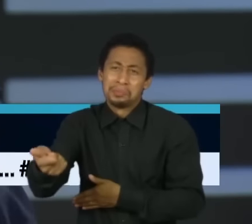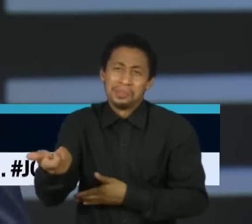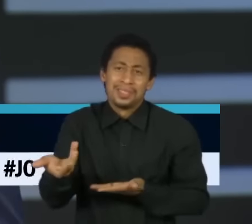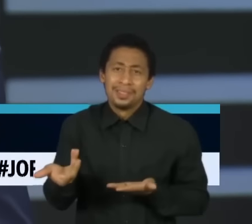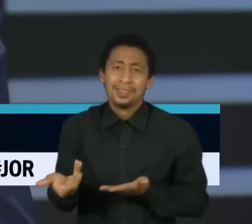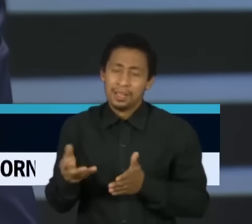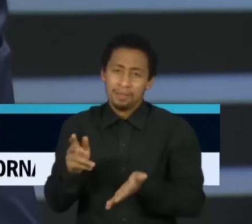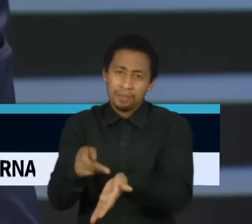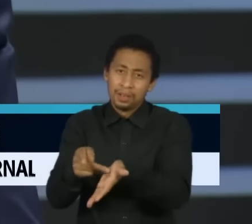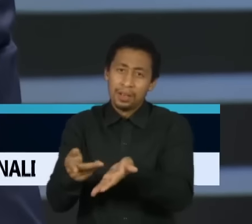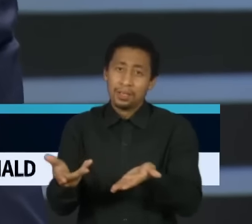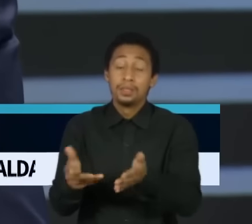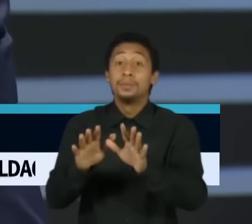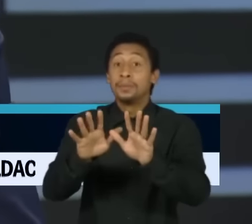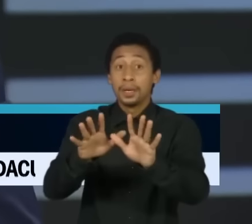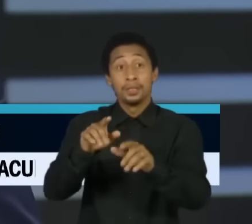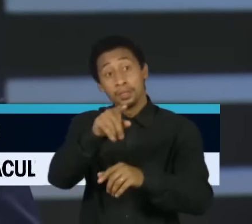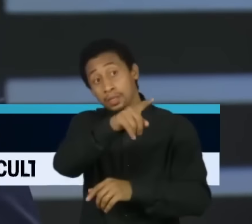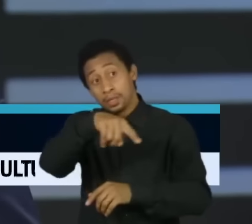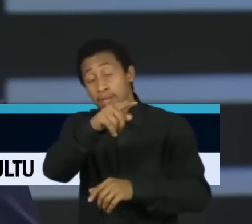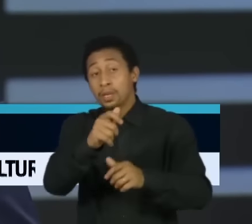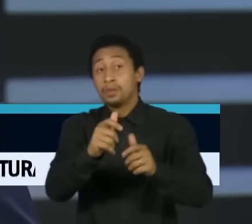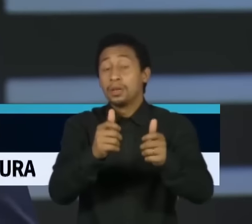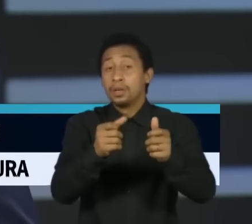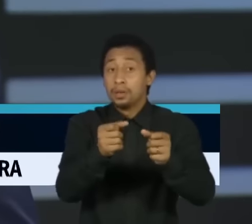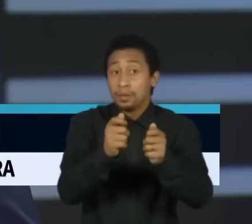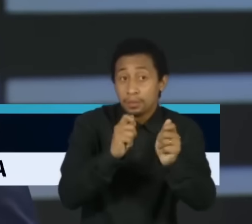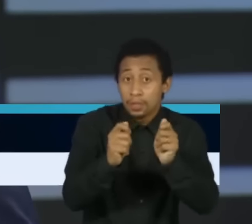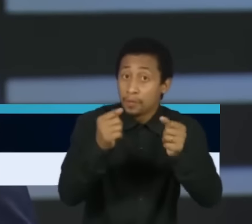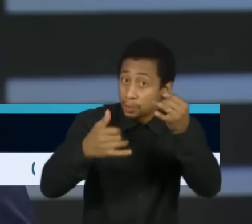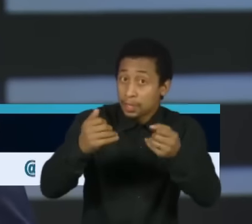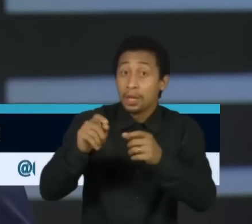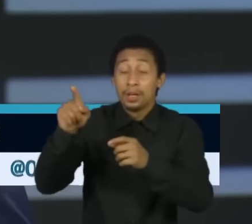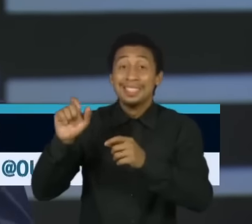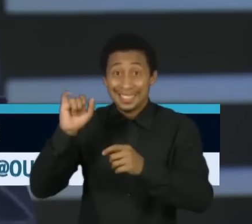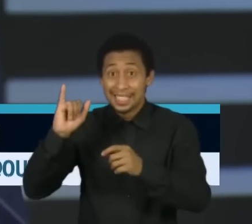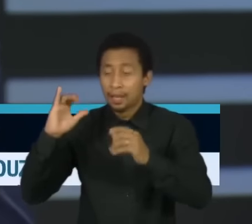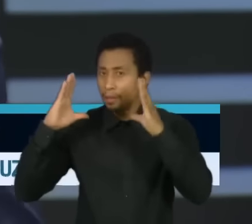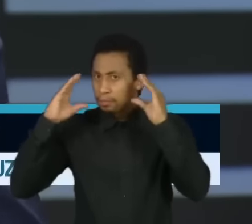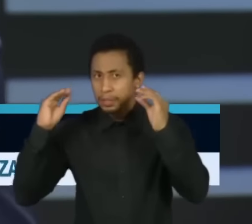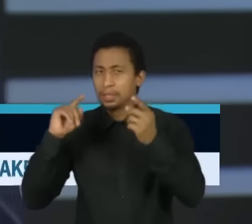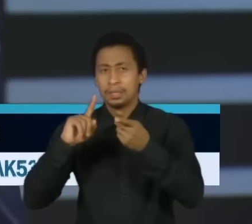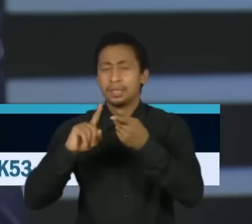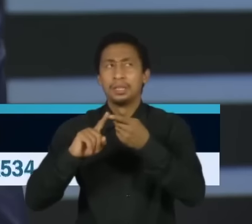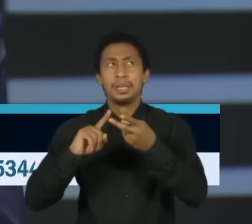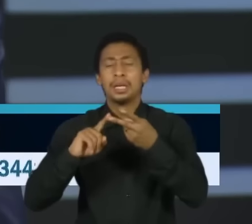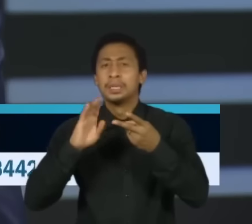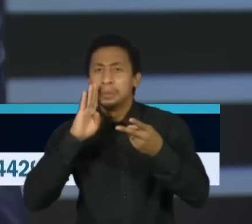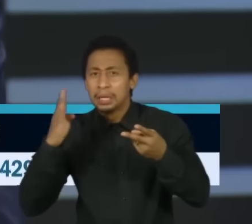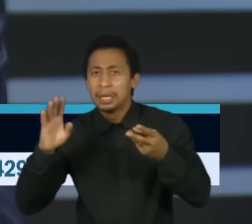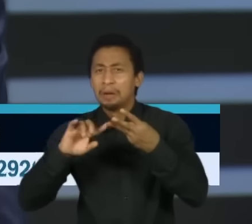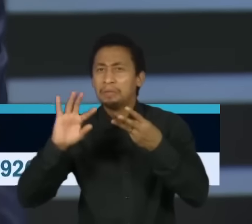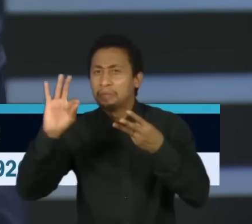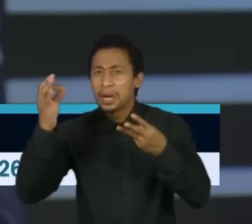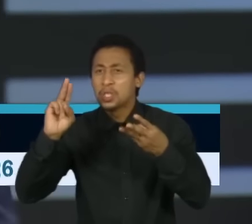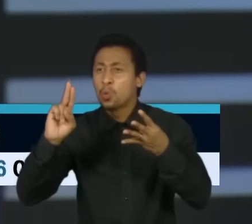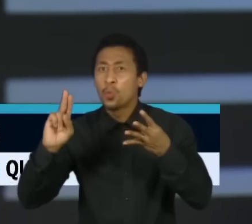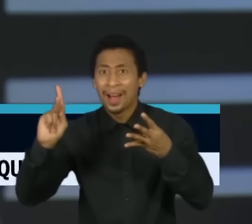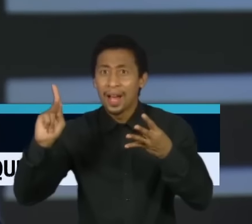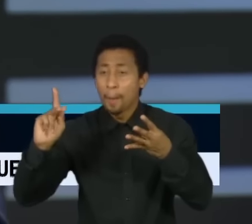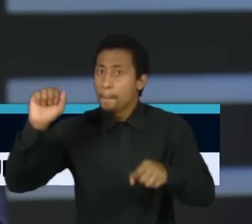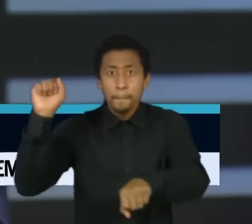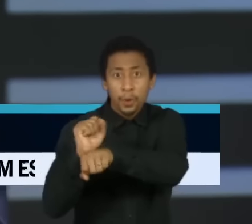o Leonardo na entrevista lembrou isso, é desse efeito em cadeia, porque isso vai espalhar, porque o consumidor de países que tem mais consciência ecológica,